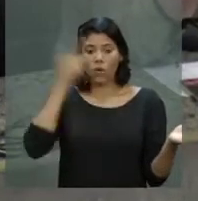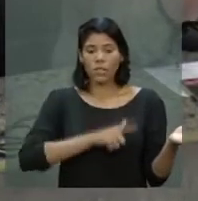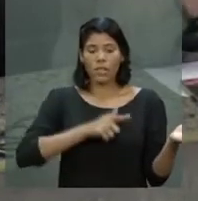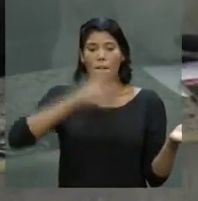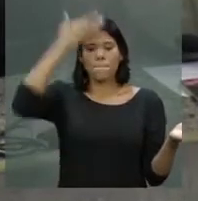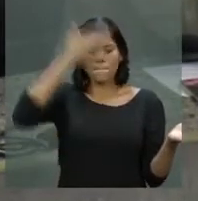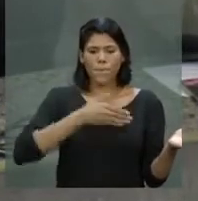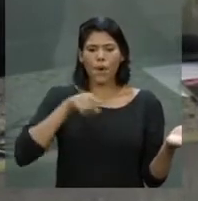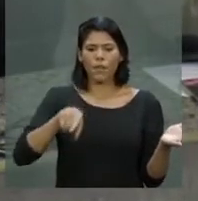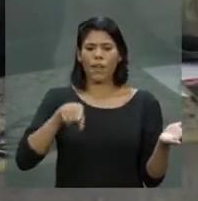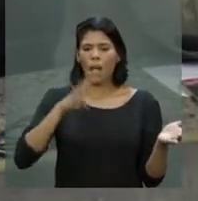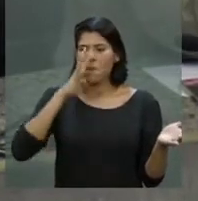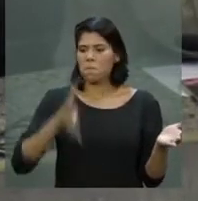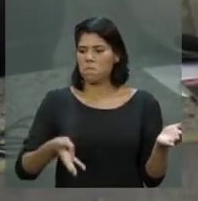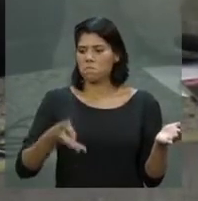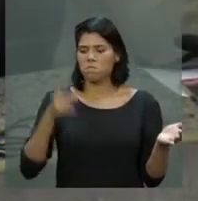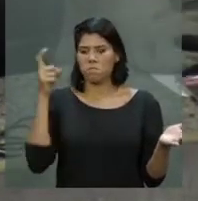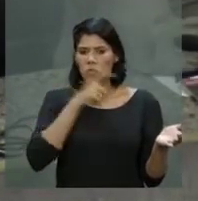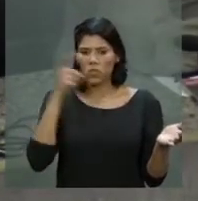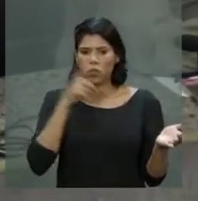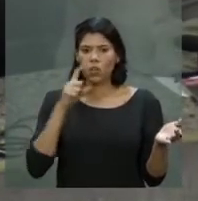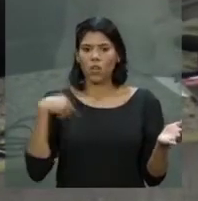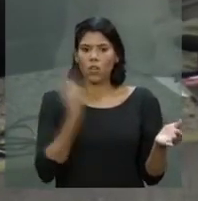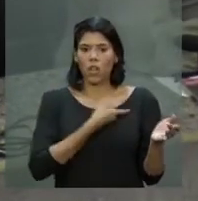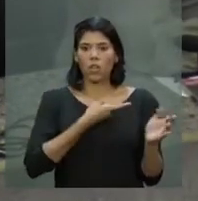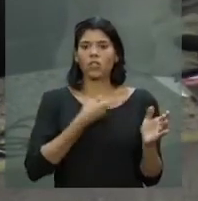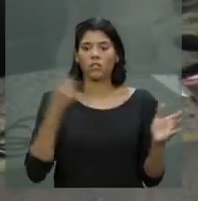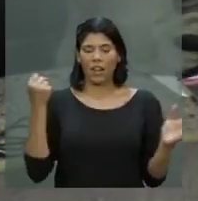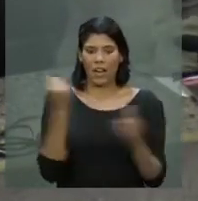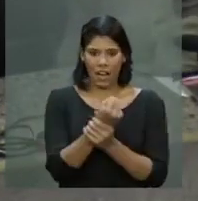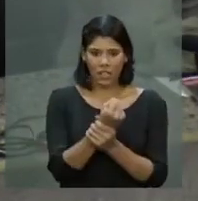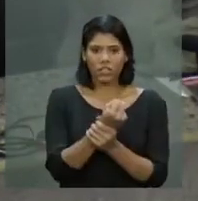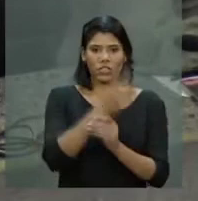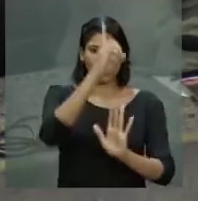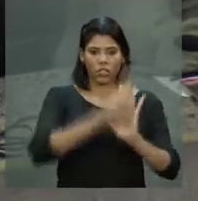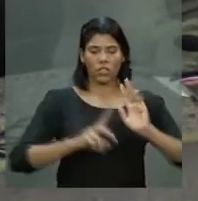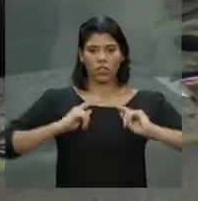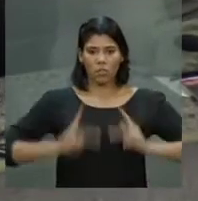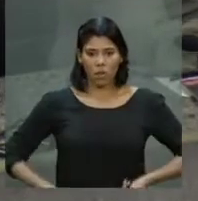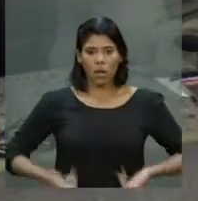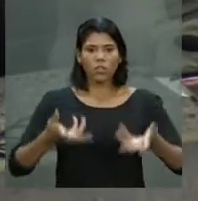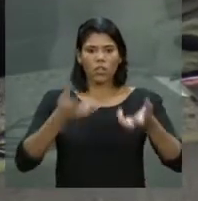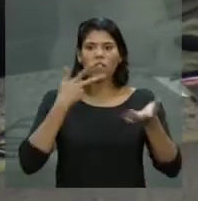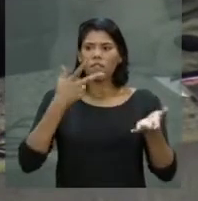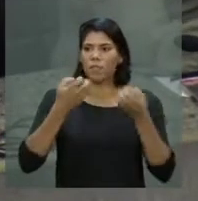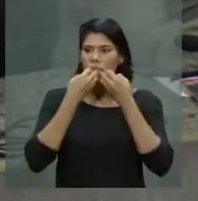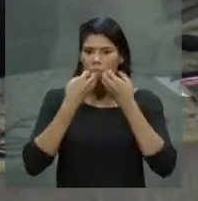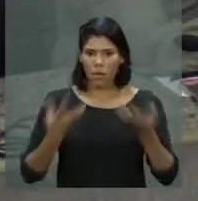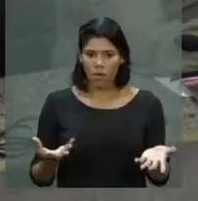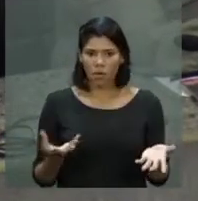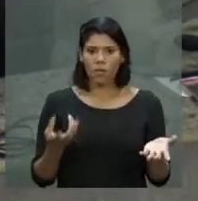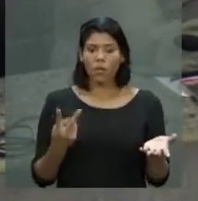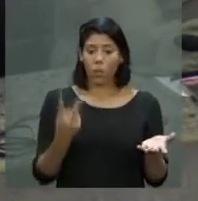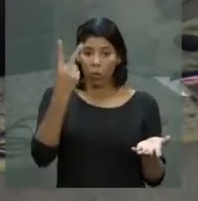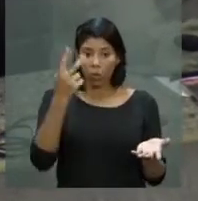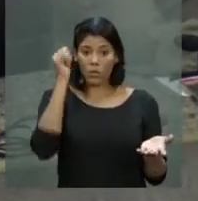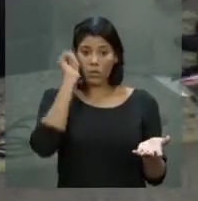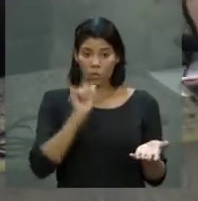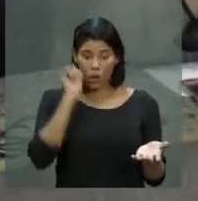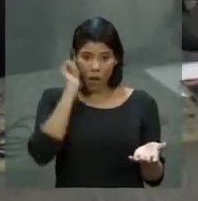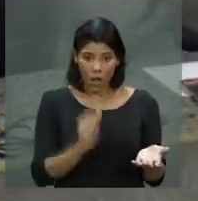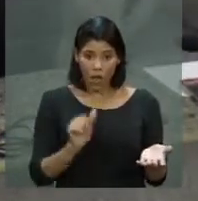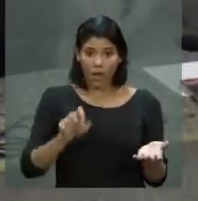de uma pessoa, nós estamos garantindo os direitos humanos. Eu queria elogiar esse trabalho. E isso, são 2 policiais do